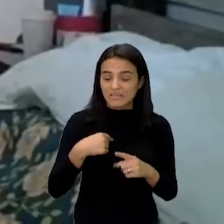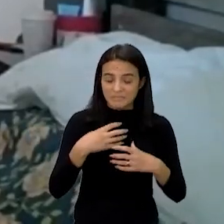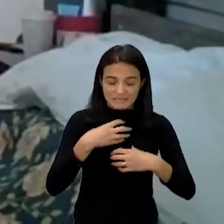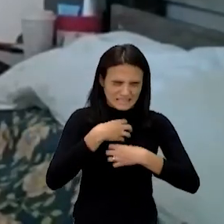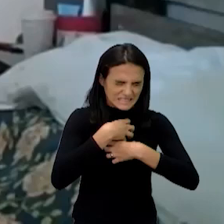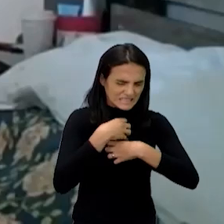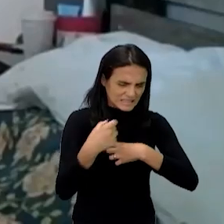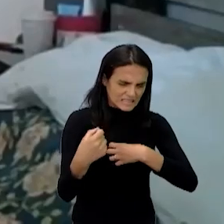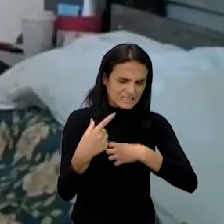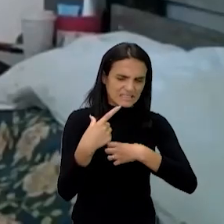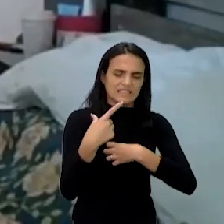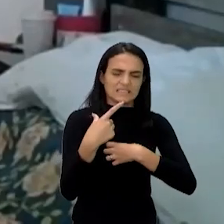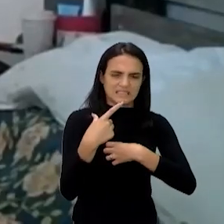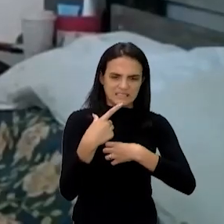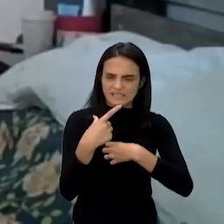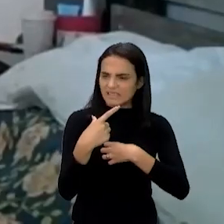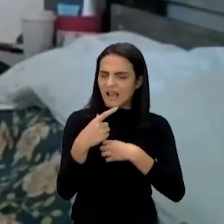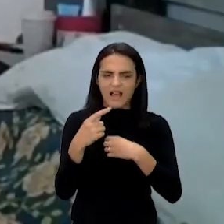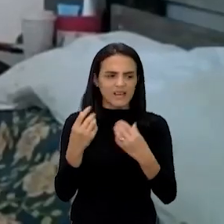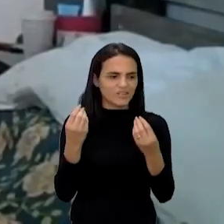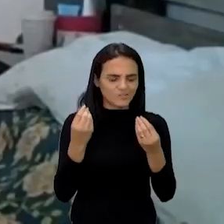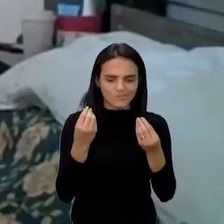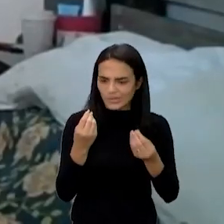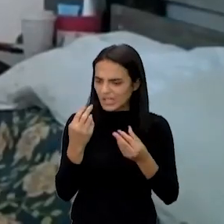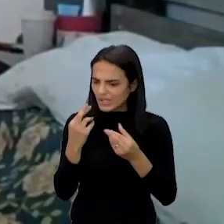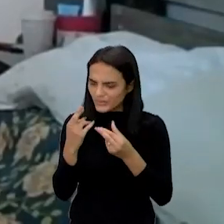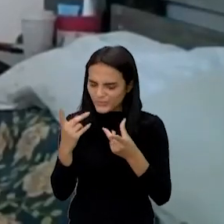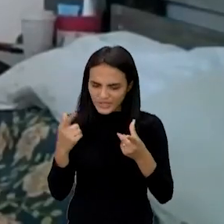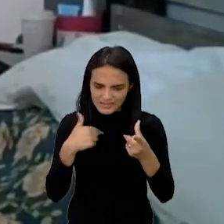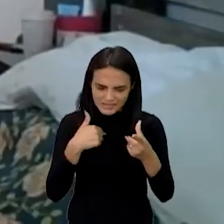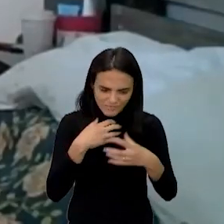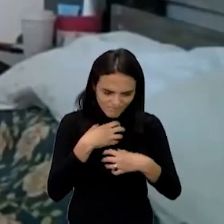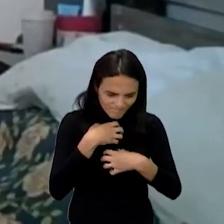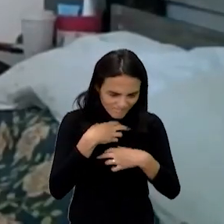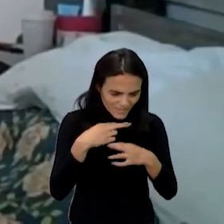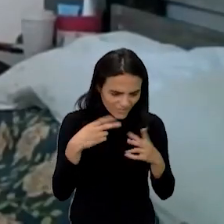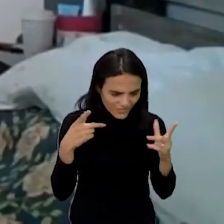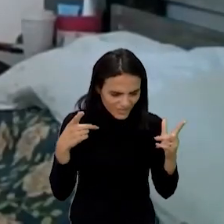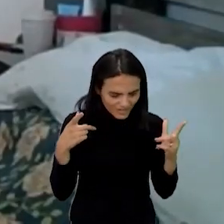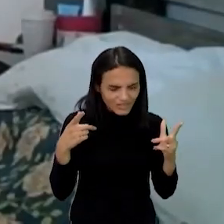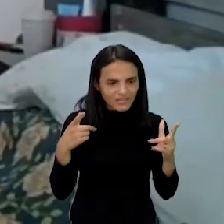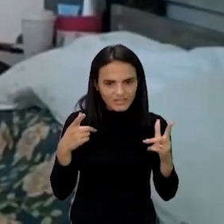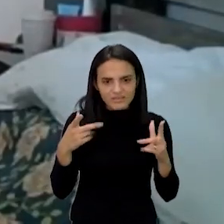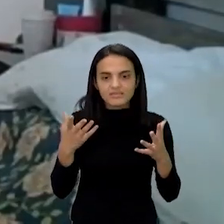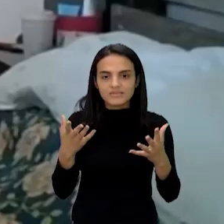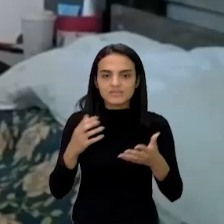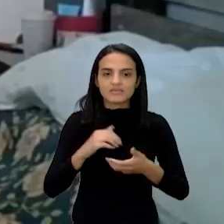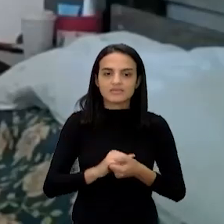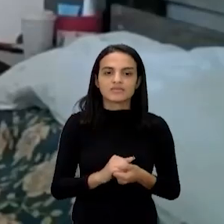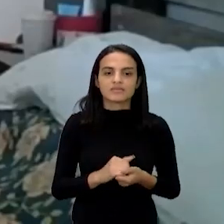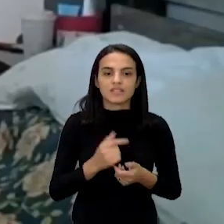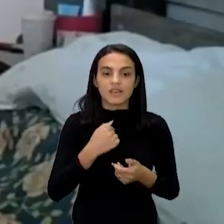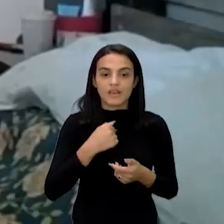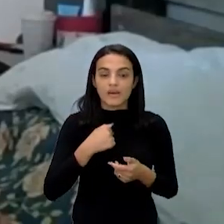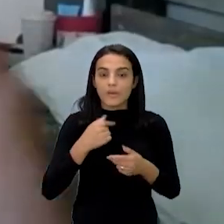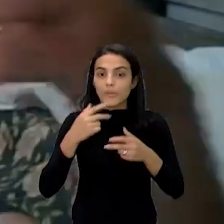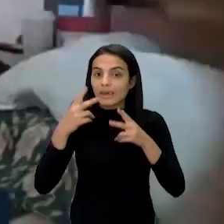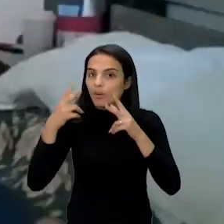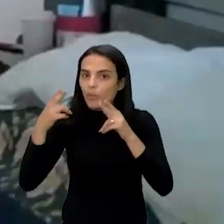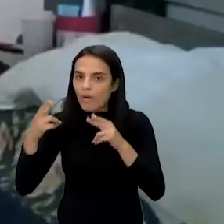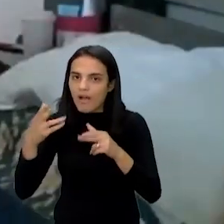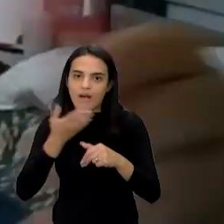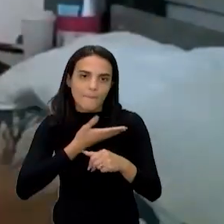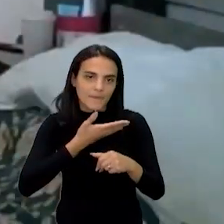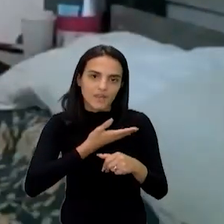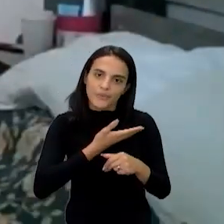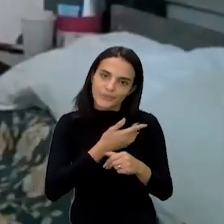eu sentia que alguma coisa era diferente em mim e que eu não era muito parecido com os meus colegas. Eu trabalhava numa